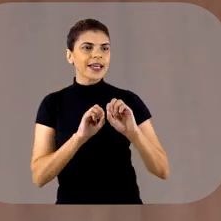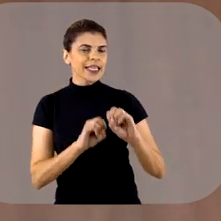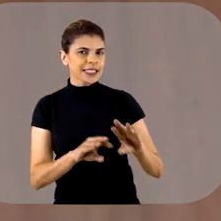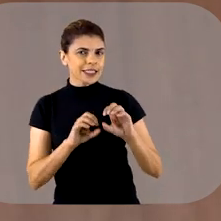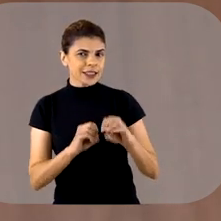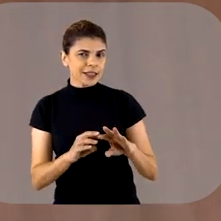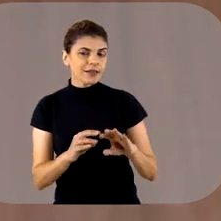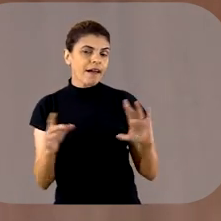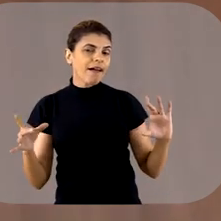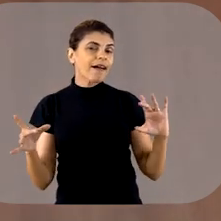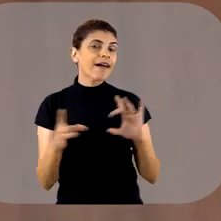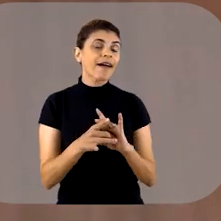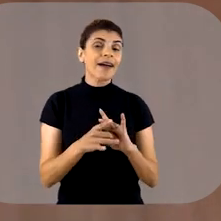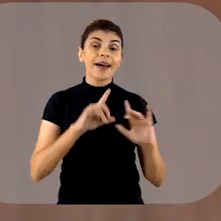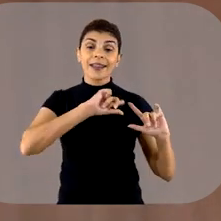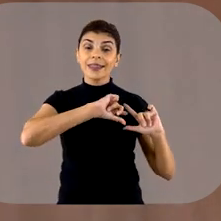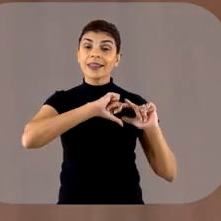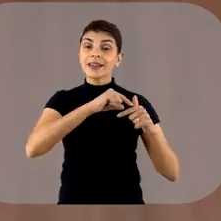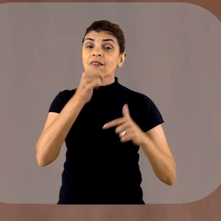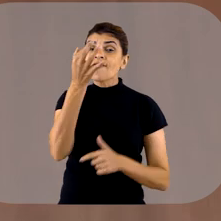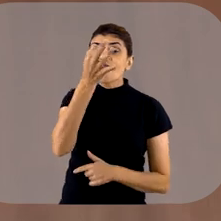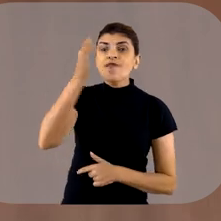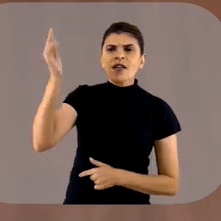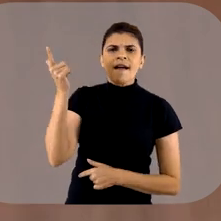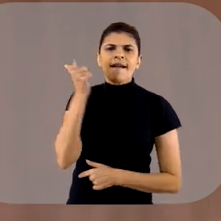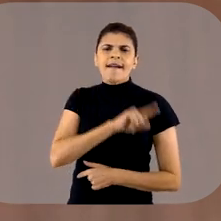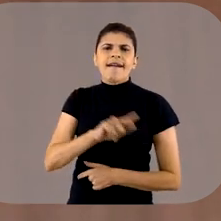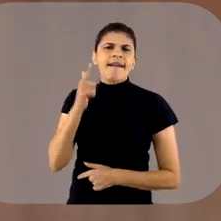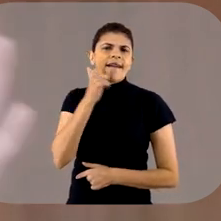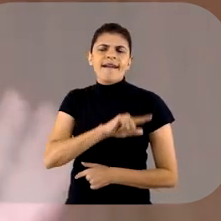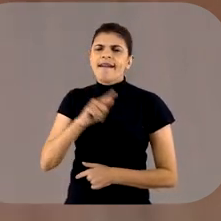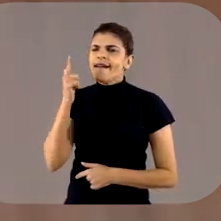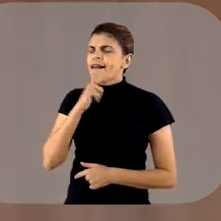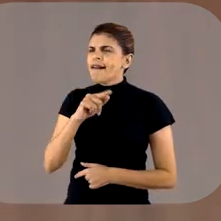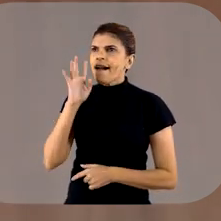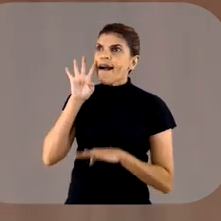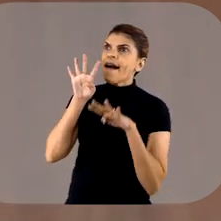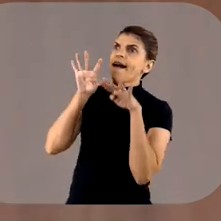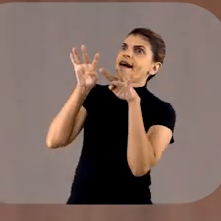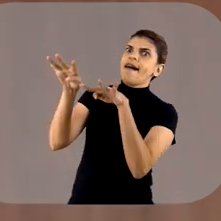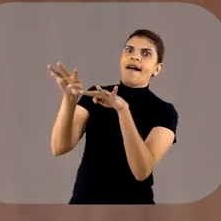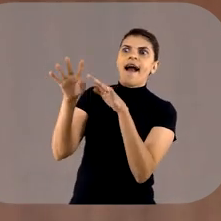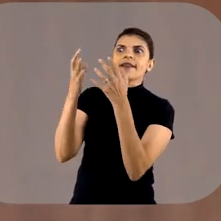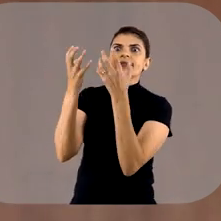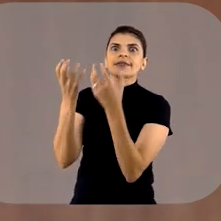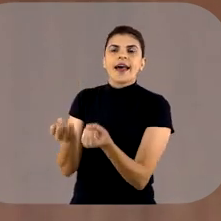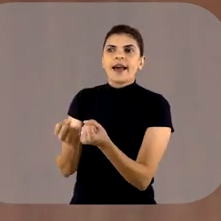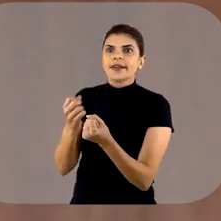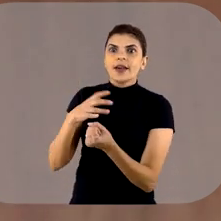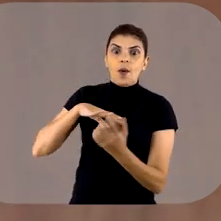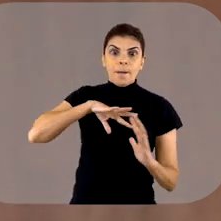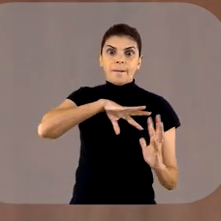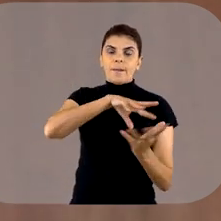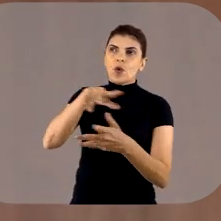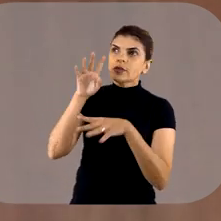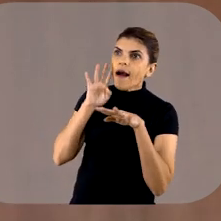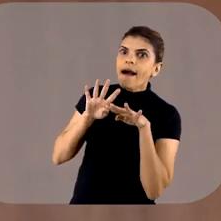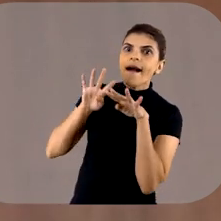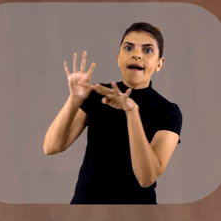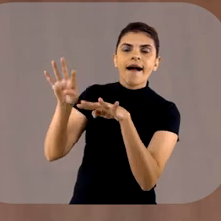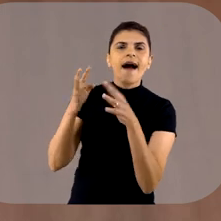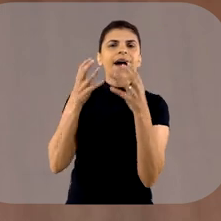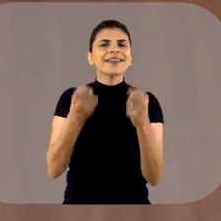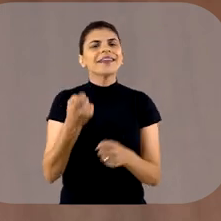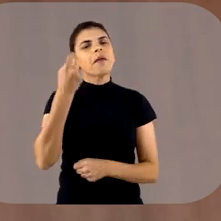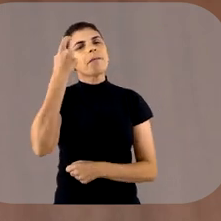ensino ele basicamente ele tá ligado muito a uma tradição francesa que vinha ganhando Ampla eh aceitação mundo aa né quando a